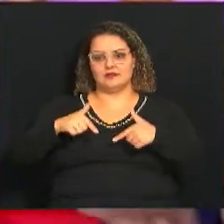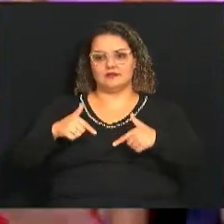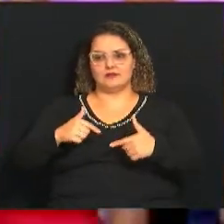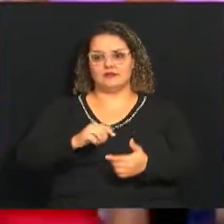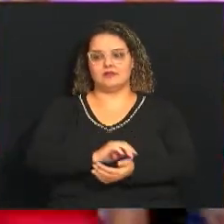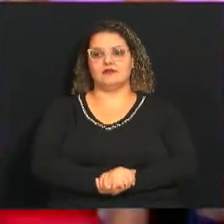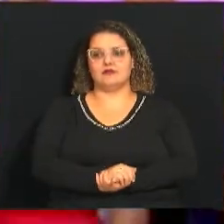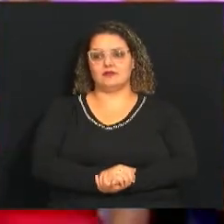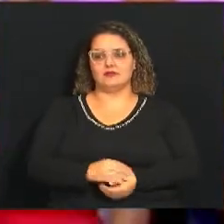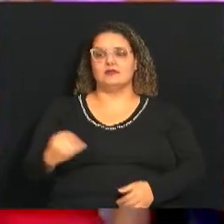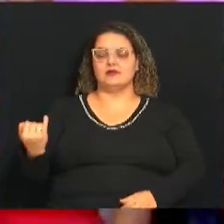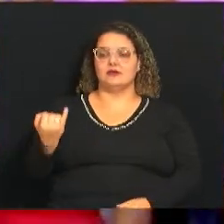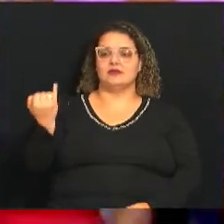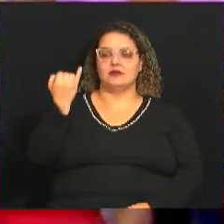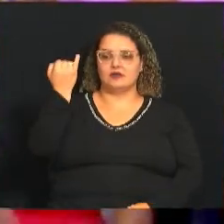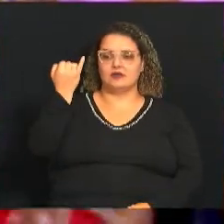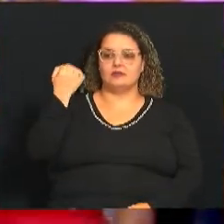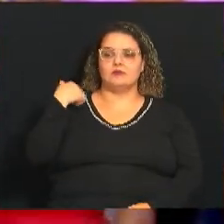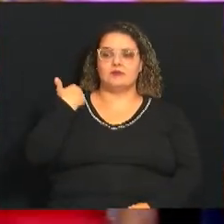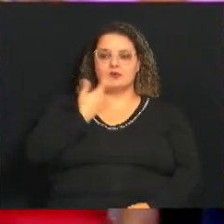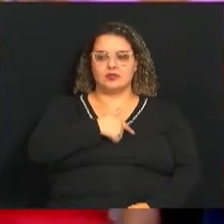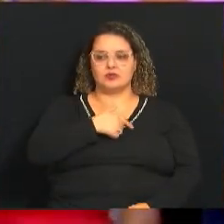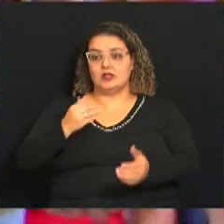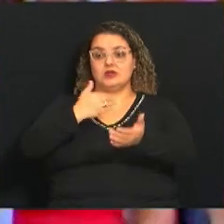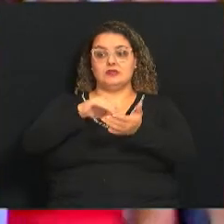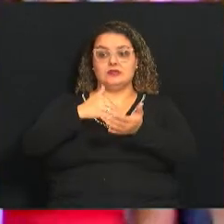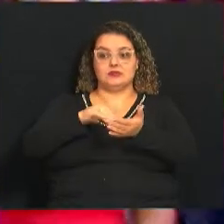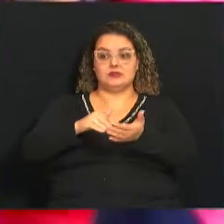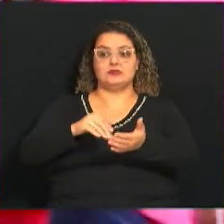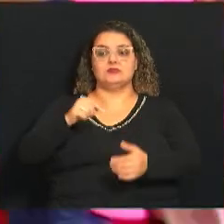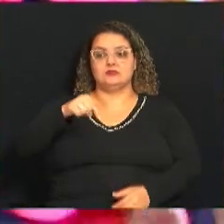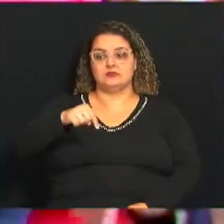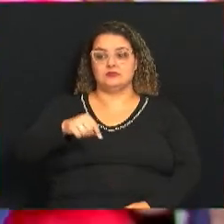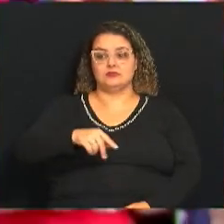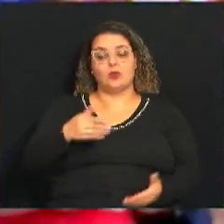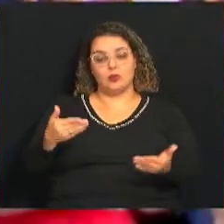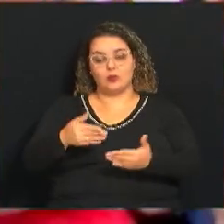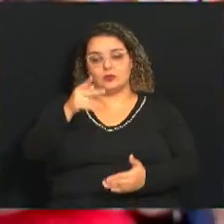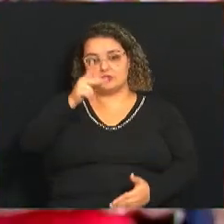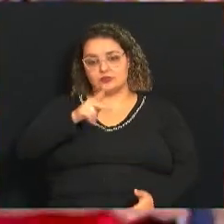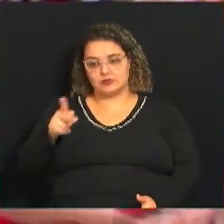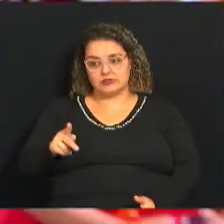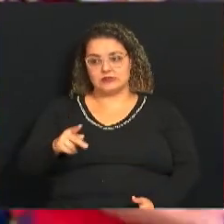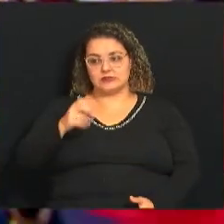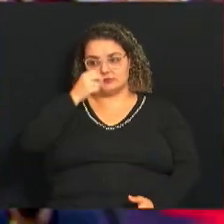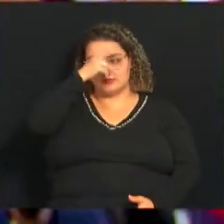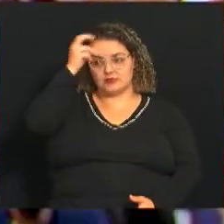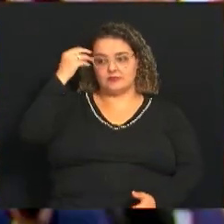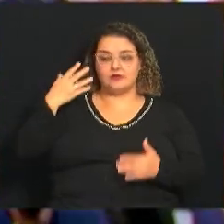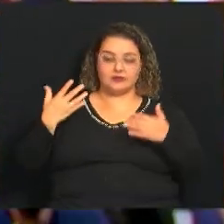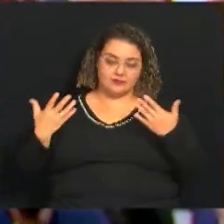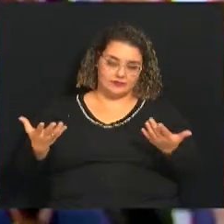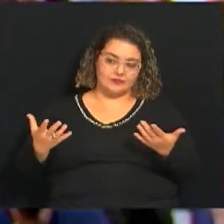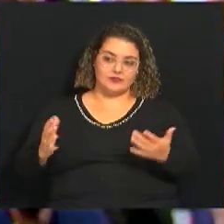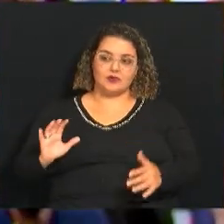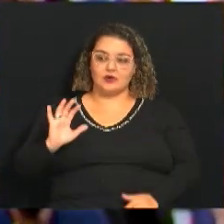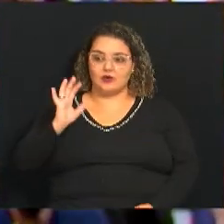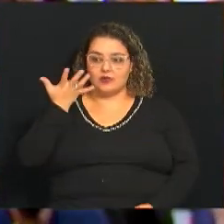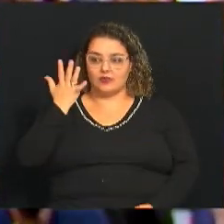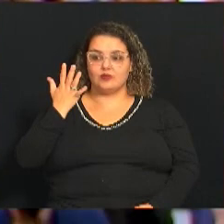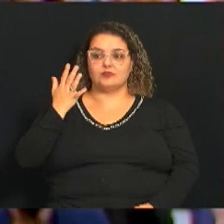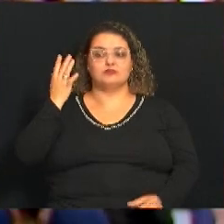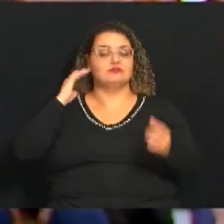você. Vereador, eu também acompanho o voto da Vossa Excelência, Eduardo Magoga, favorável. Obrigado, vereador.